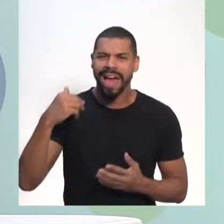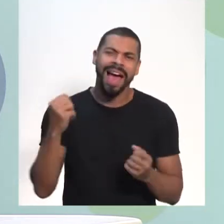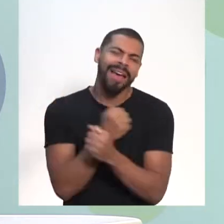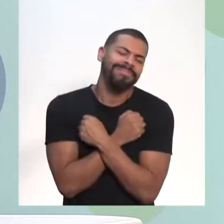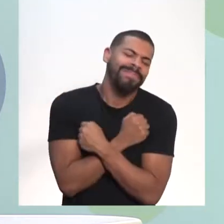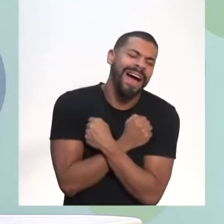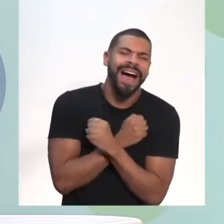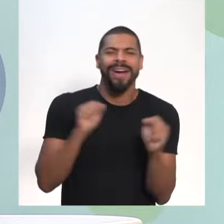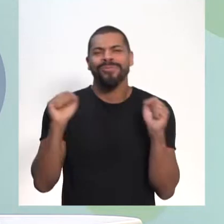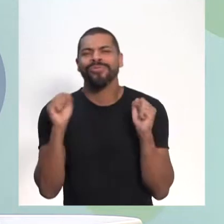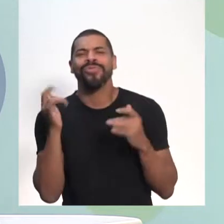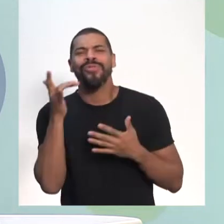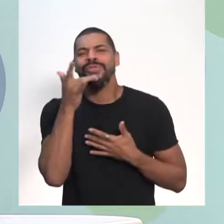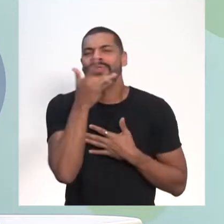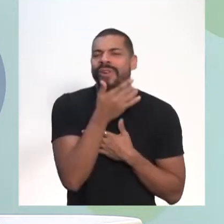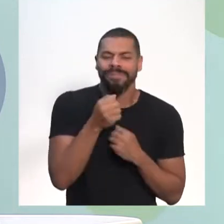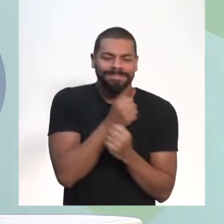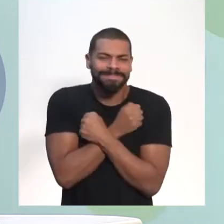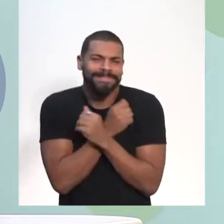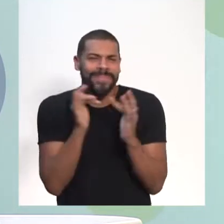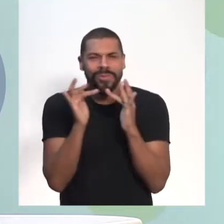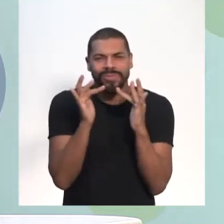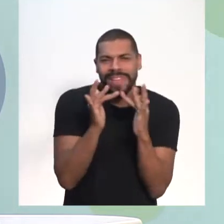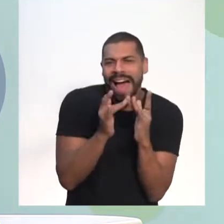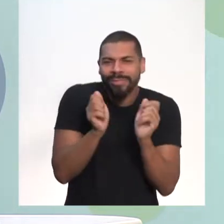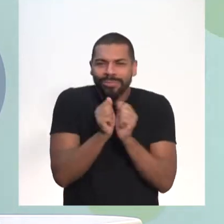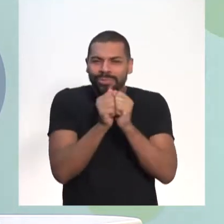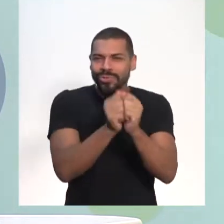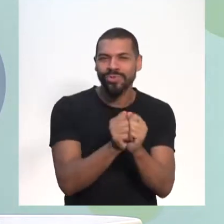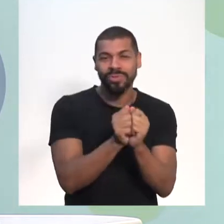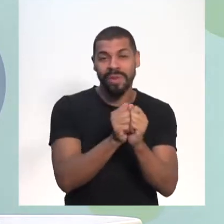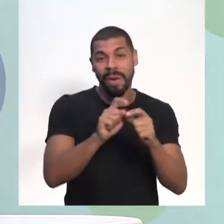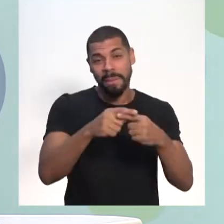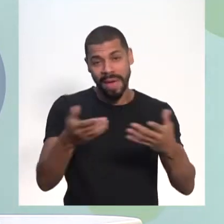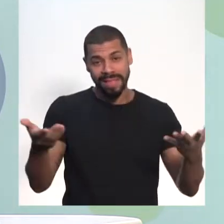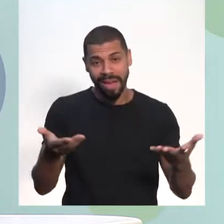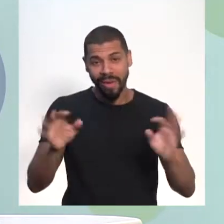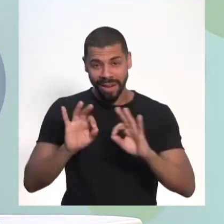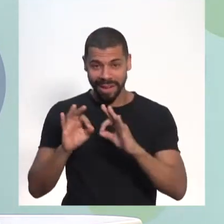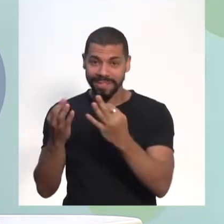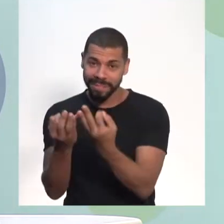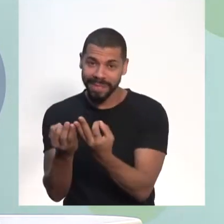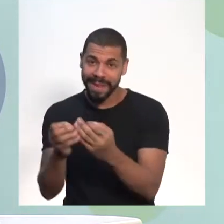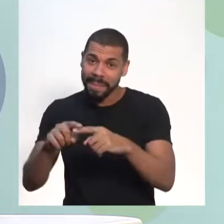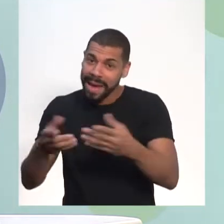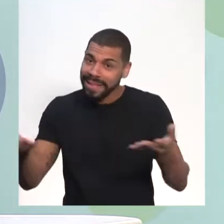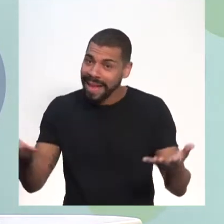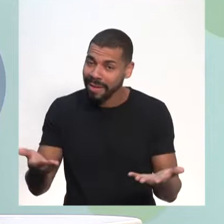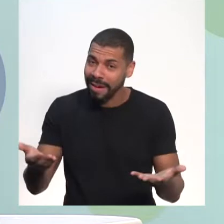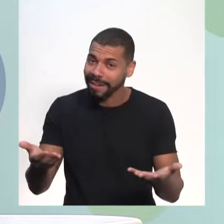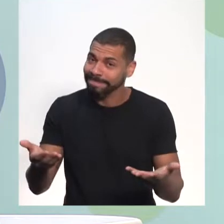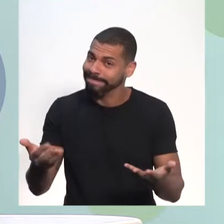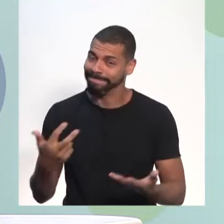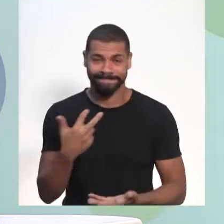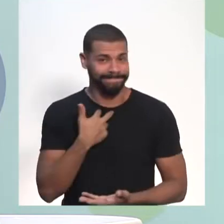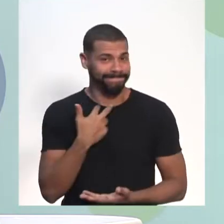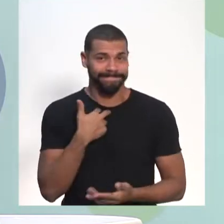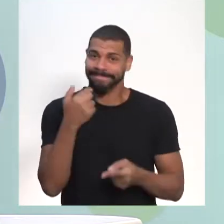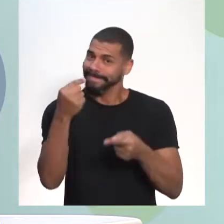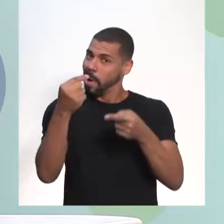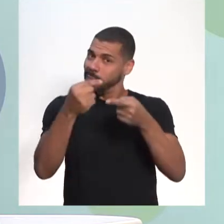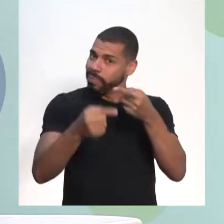nos cumprimentar, nossa família, né? E nesse período nós temos que estabelecer outras formas